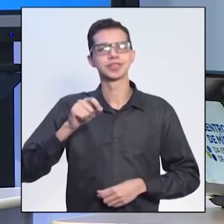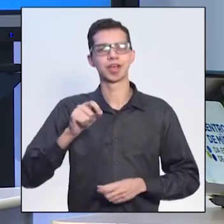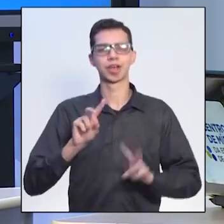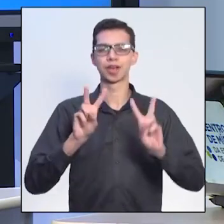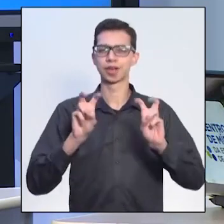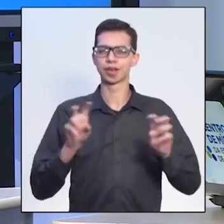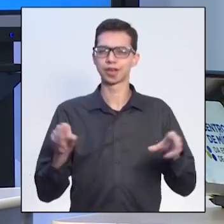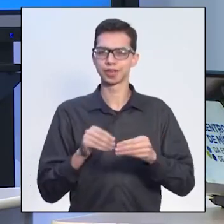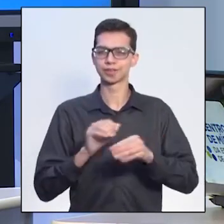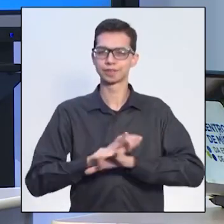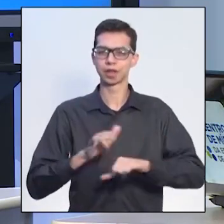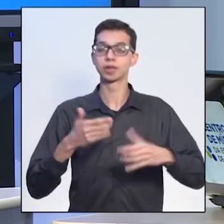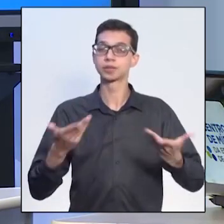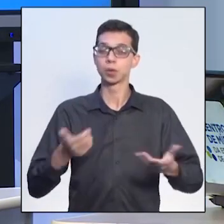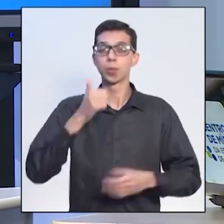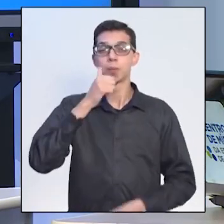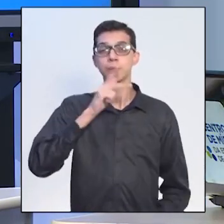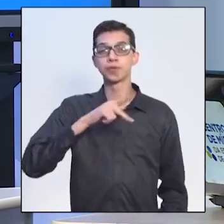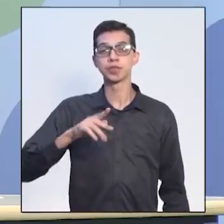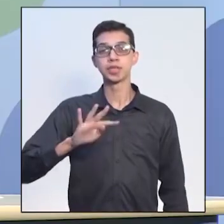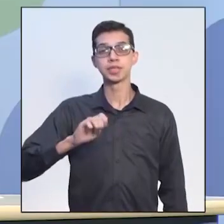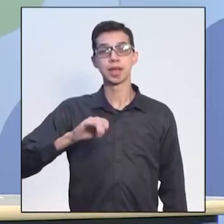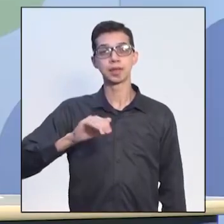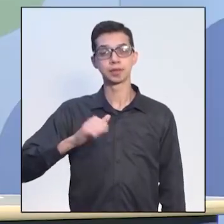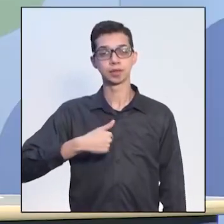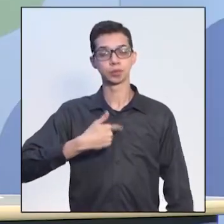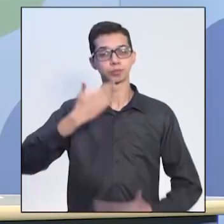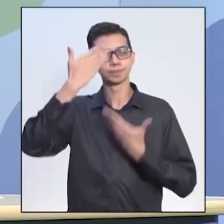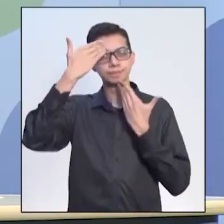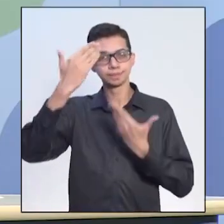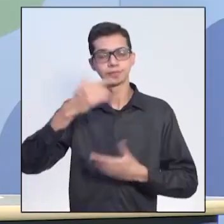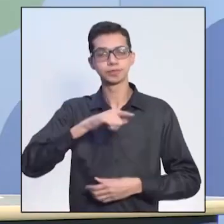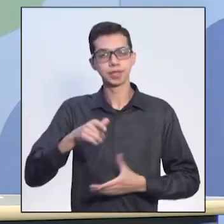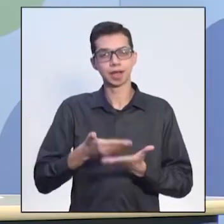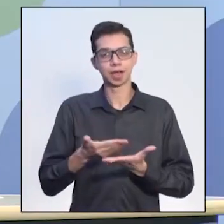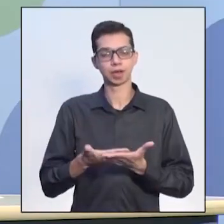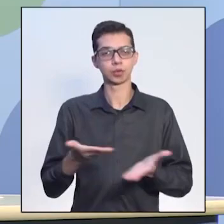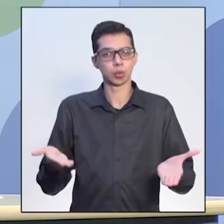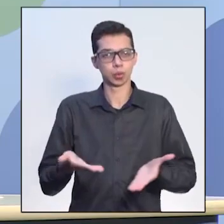muito obrigado pela aula de hoje. Obrigado você, Mauro. Obrigado, alunos. Estamos aí até a